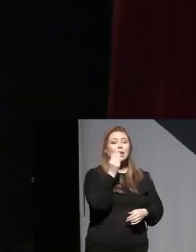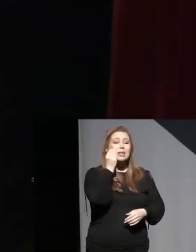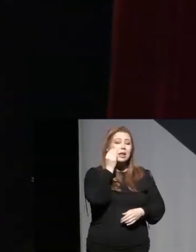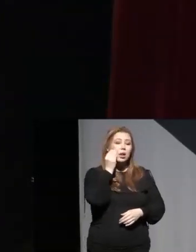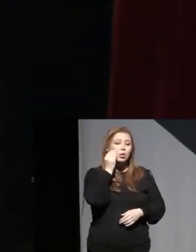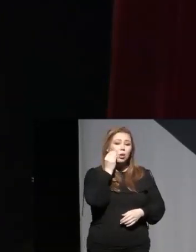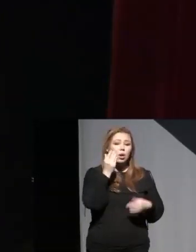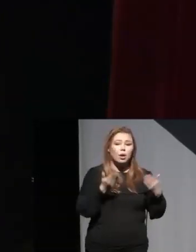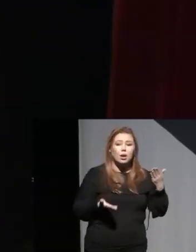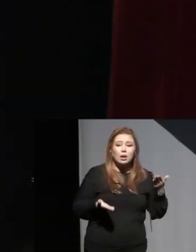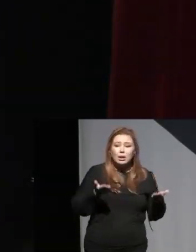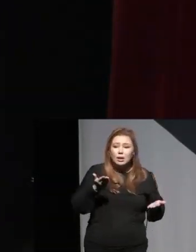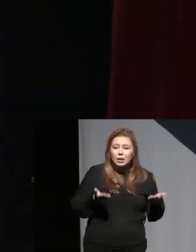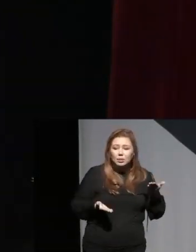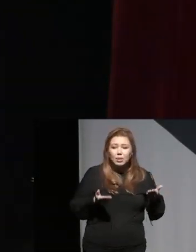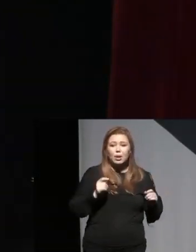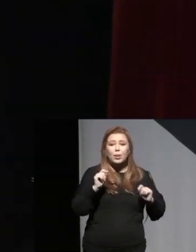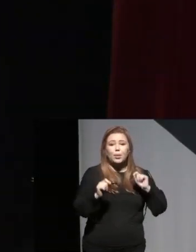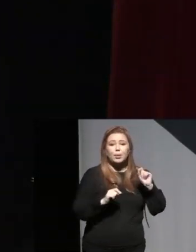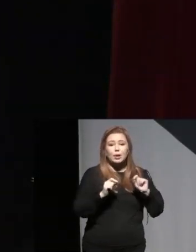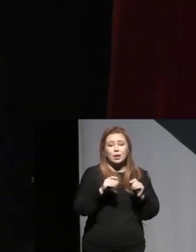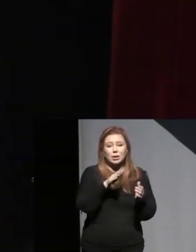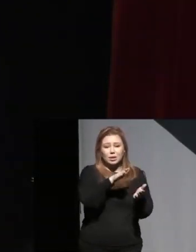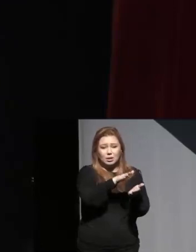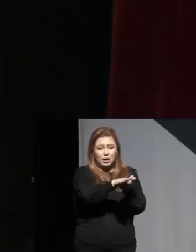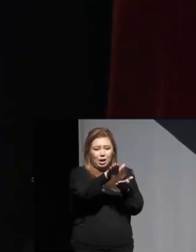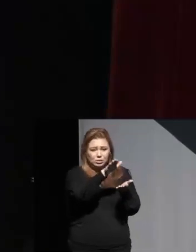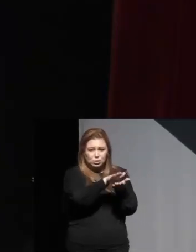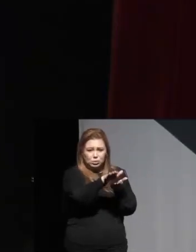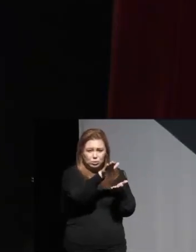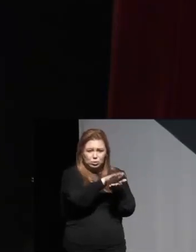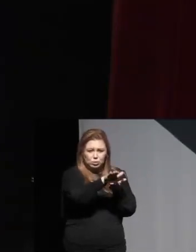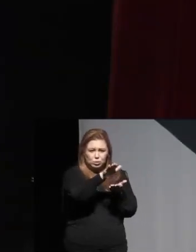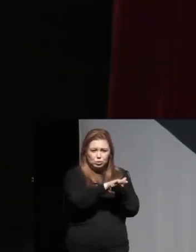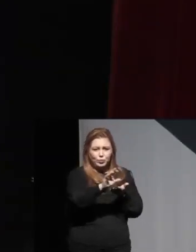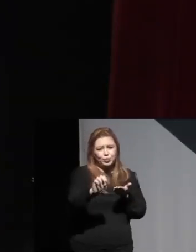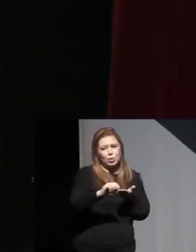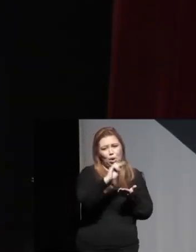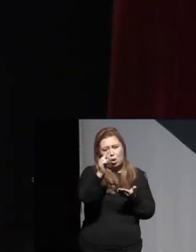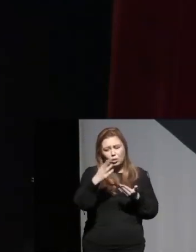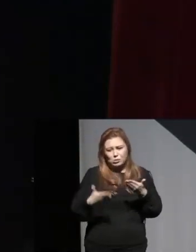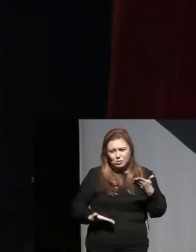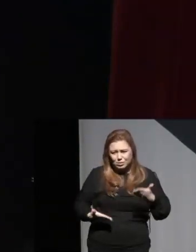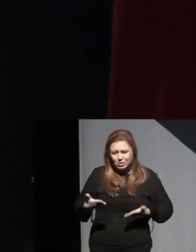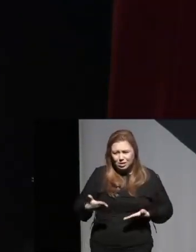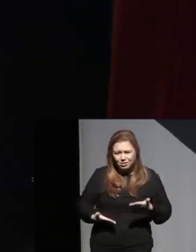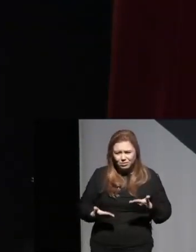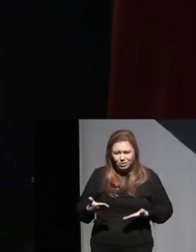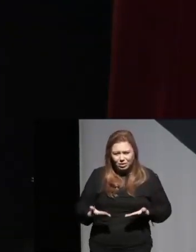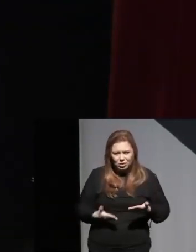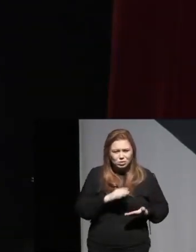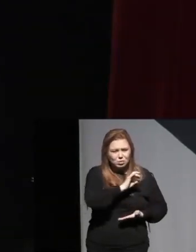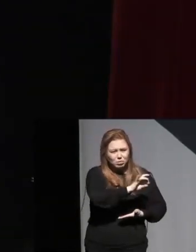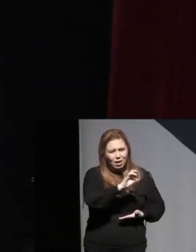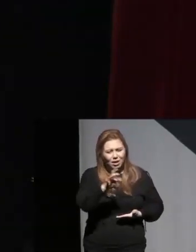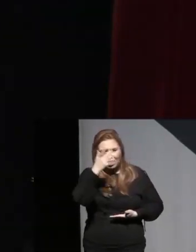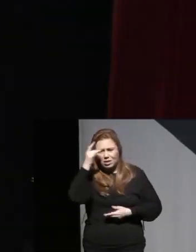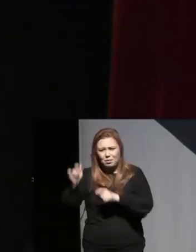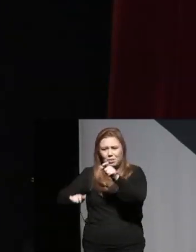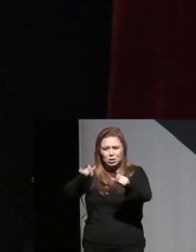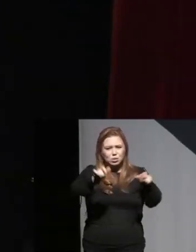equilibrar os gastos ou os serviços prestados por cada ente